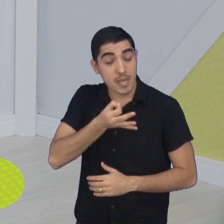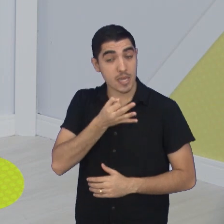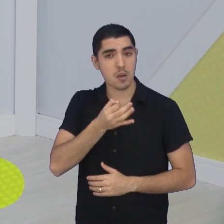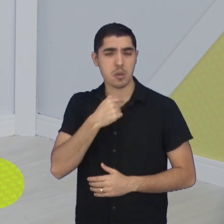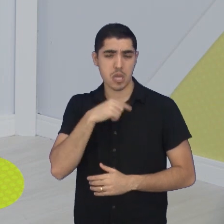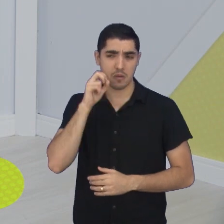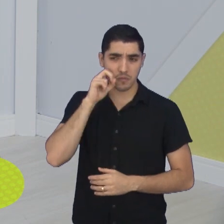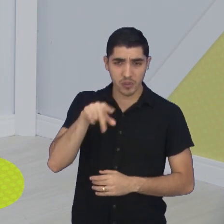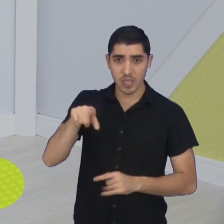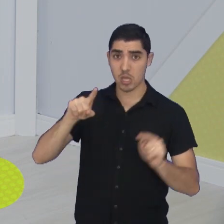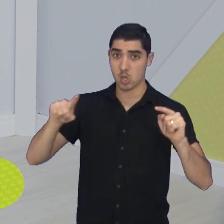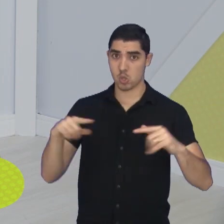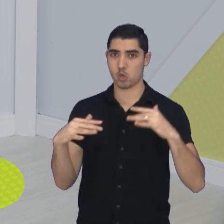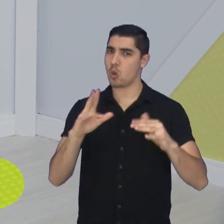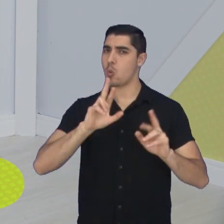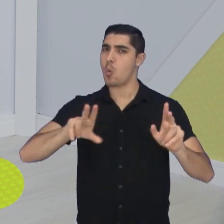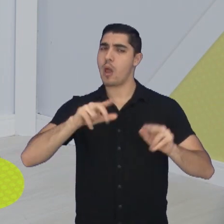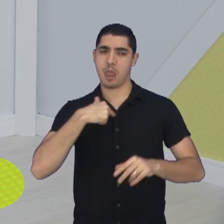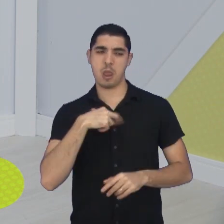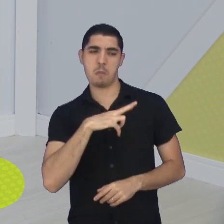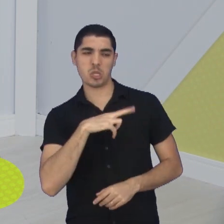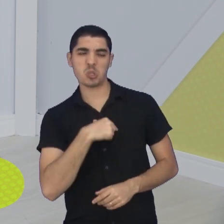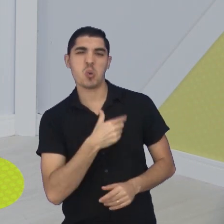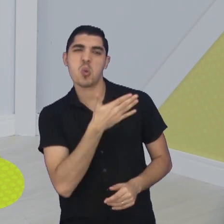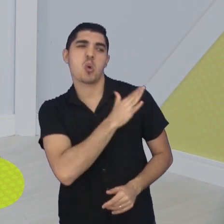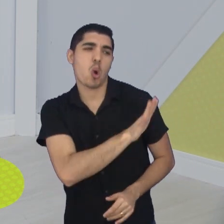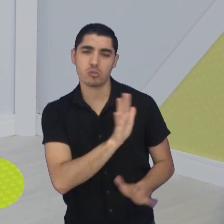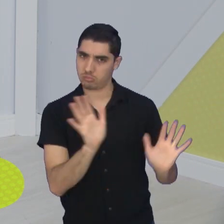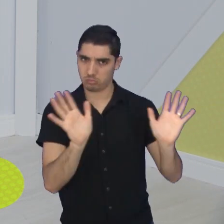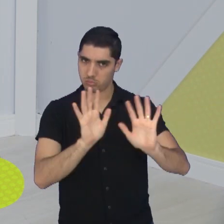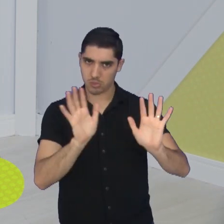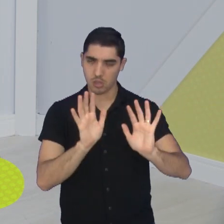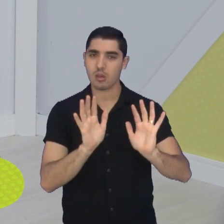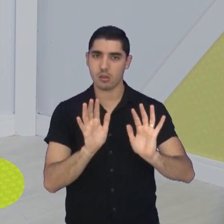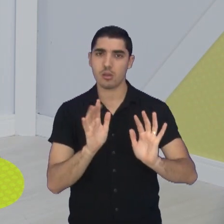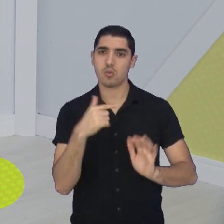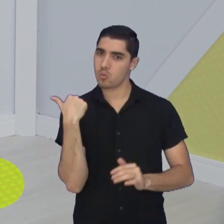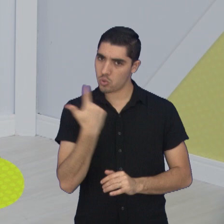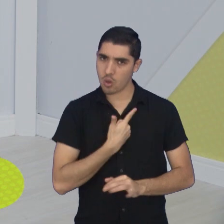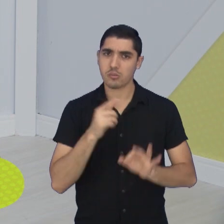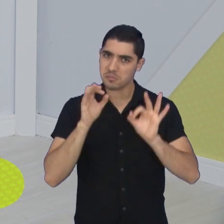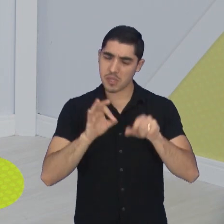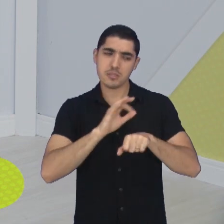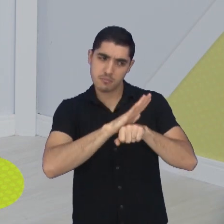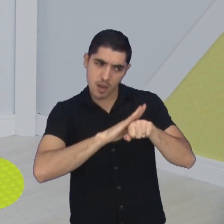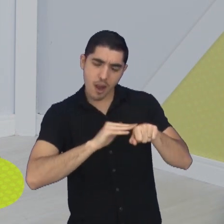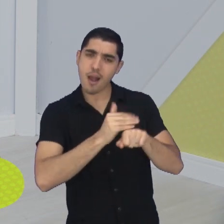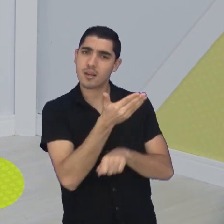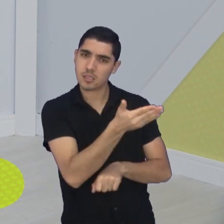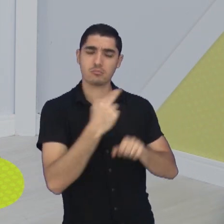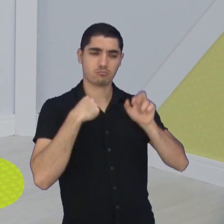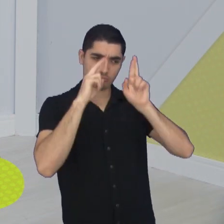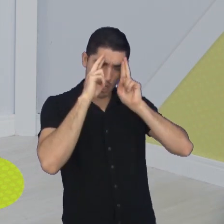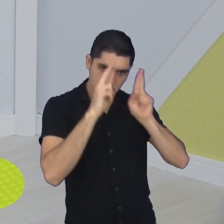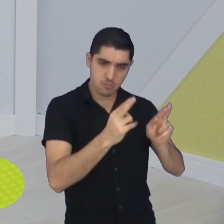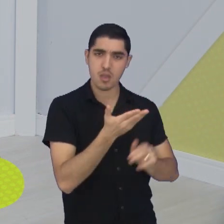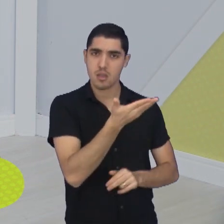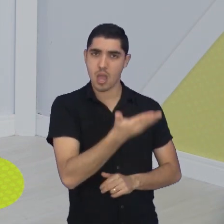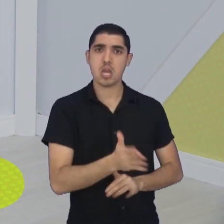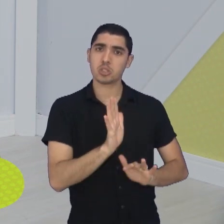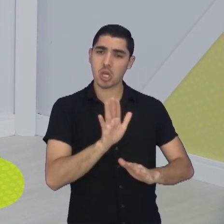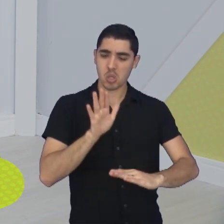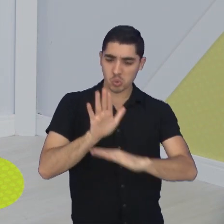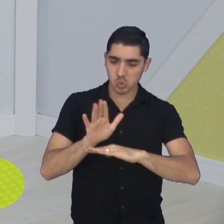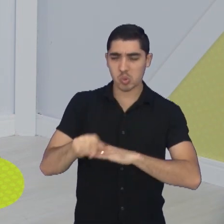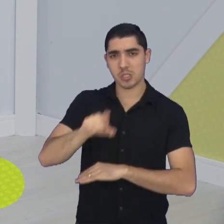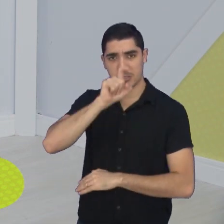está vendo no jogo, nada pessoal com relação ao treinador do São José, ao qual a gente tem bastante carinho e respeito por ele, por aquilo que ele já fez